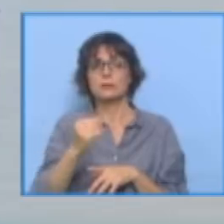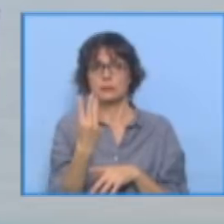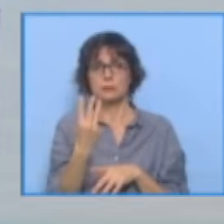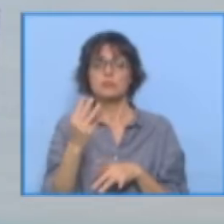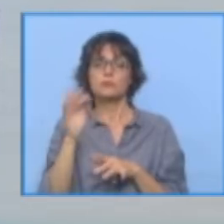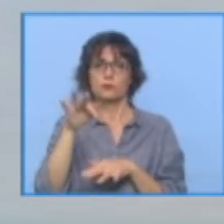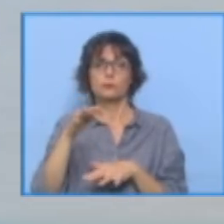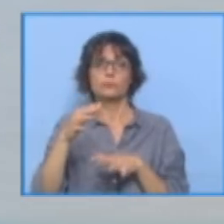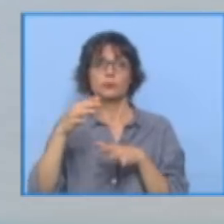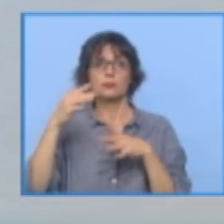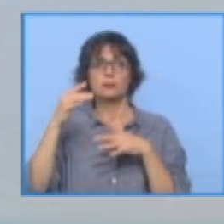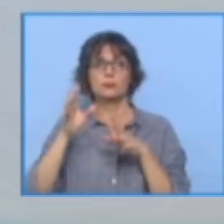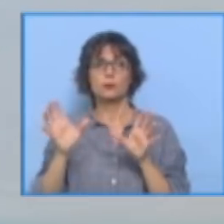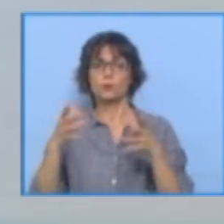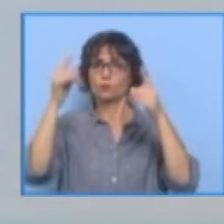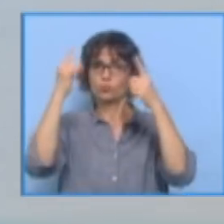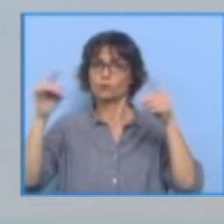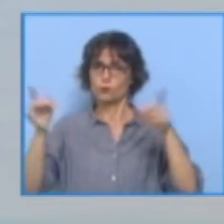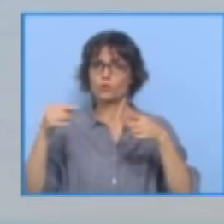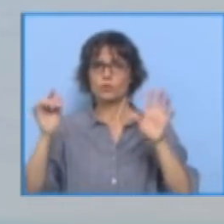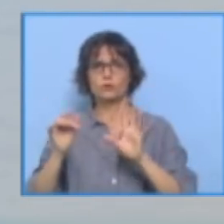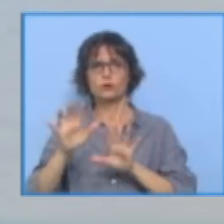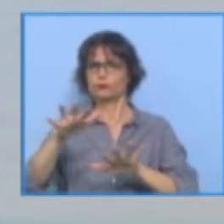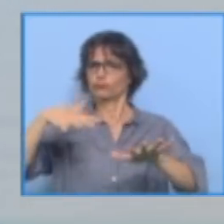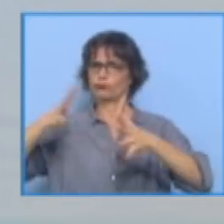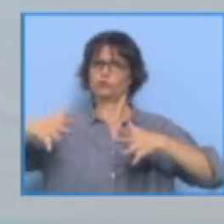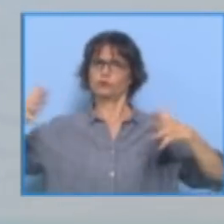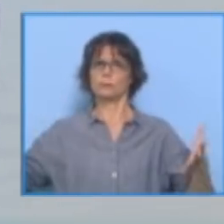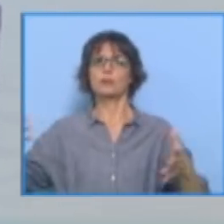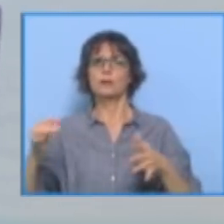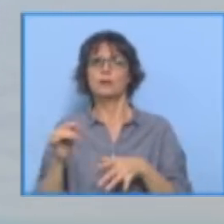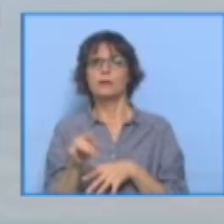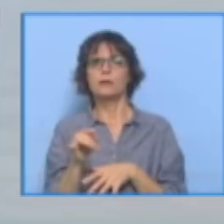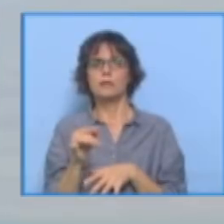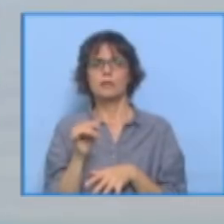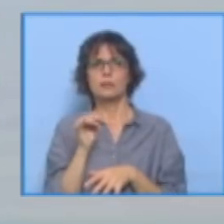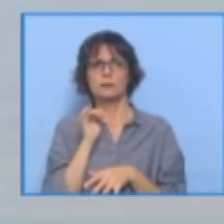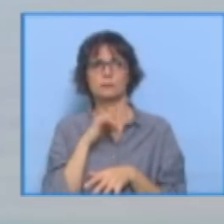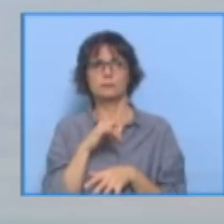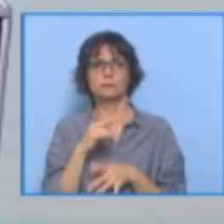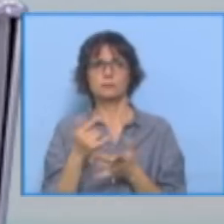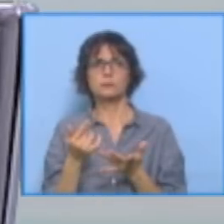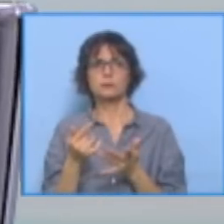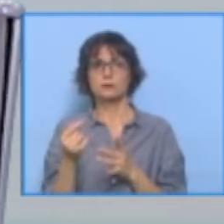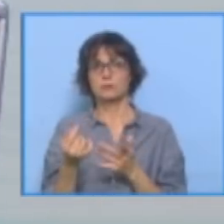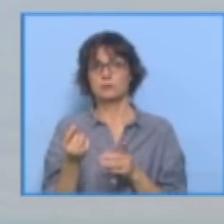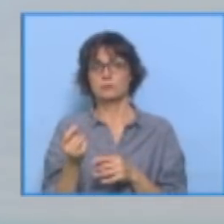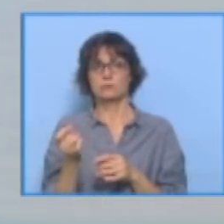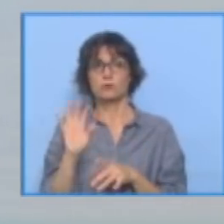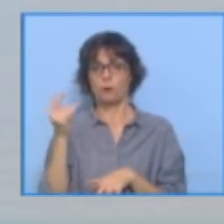um espetáculo para uma plateia grande, portanto, para quem quiser ir, como será o caso agora da digressão aqui em